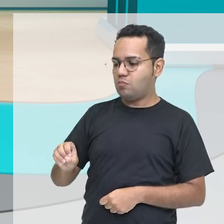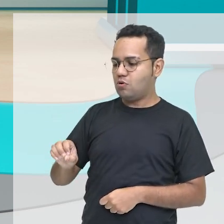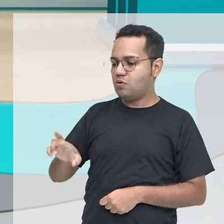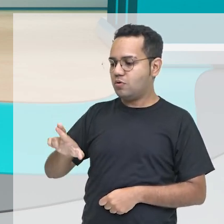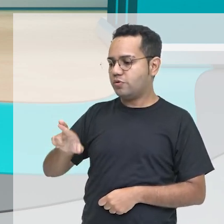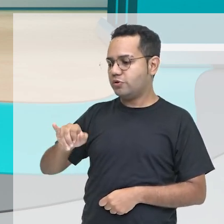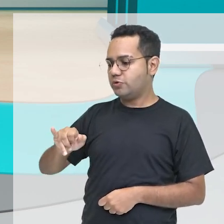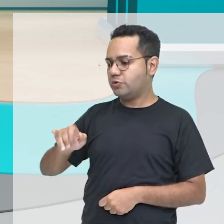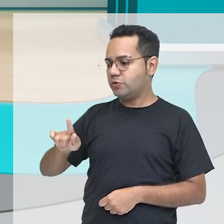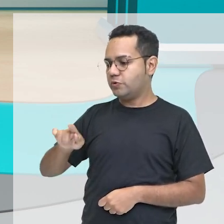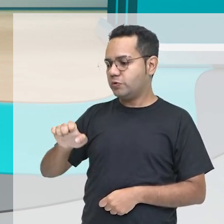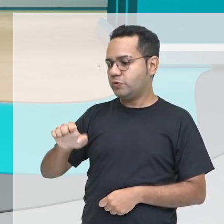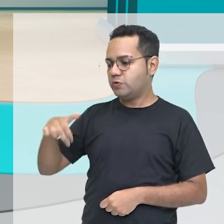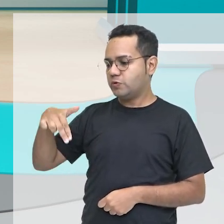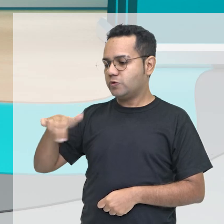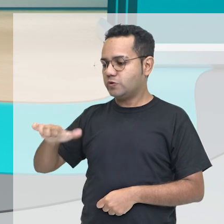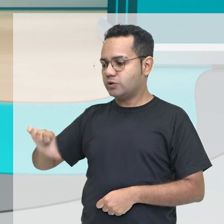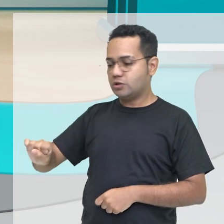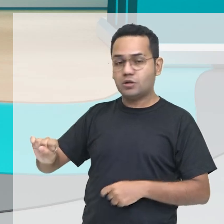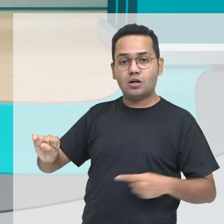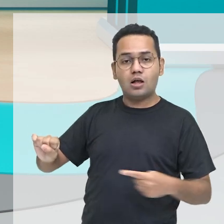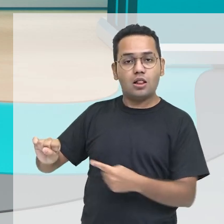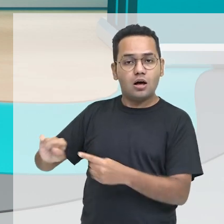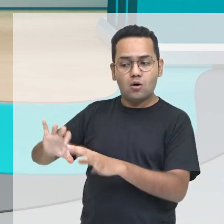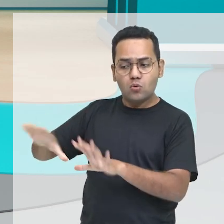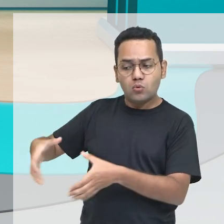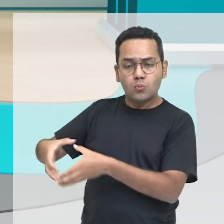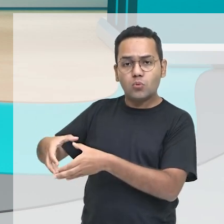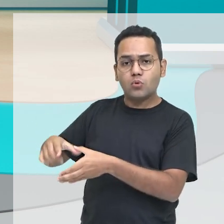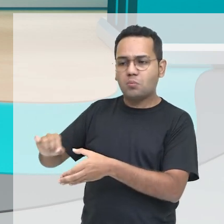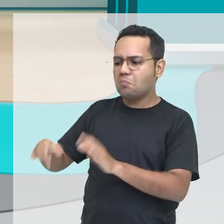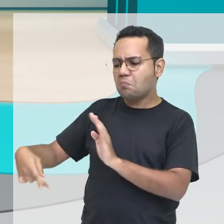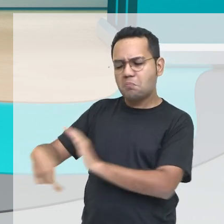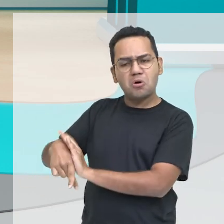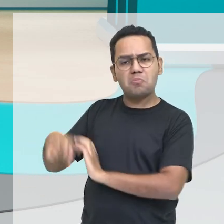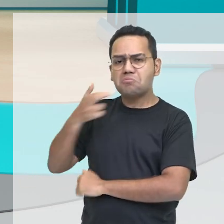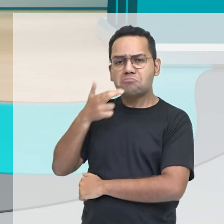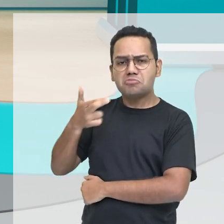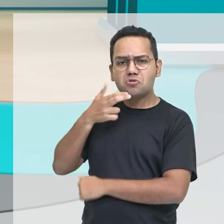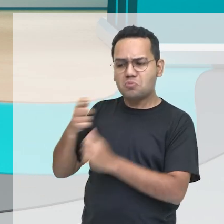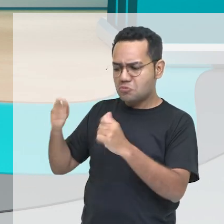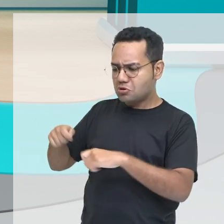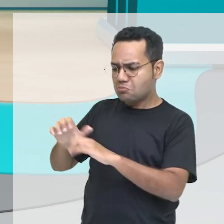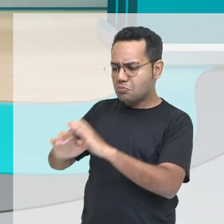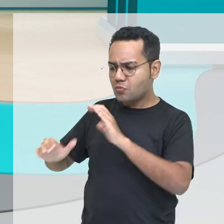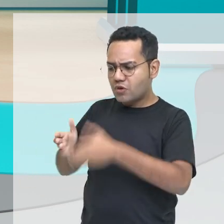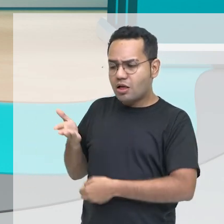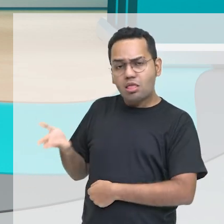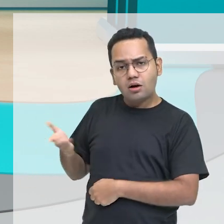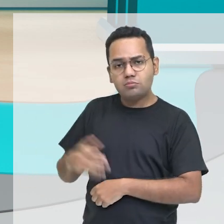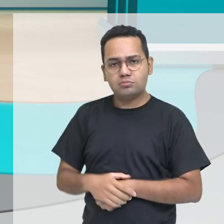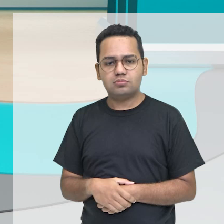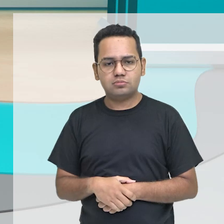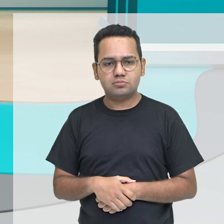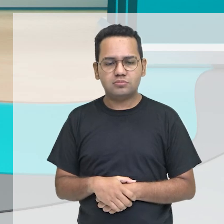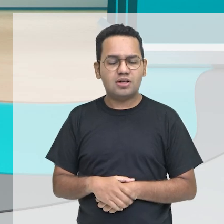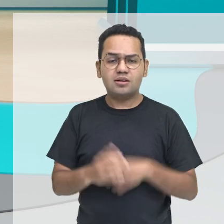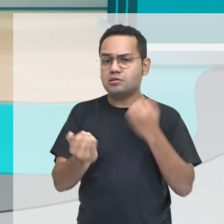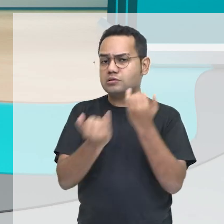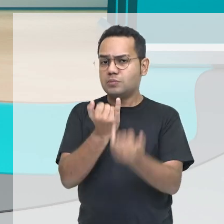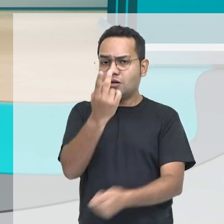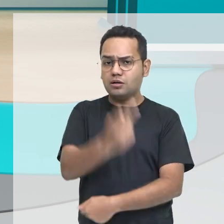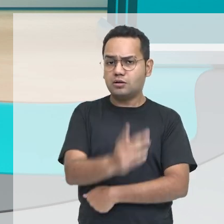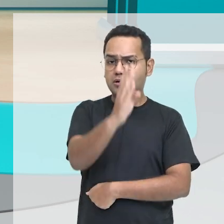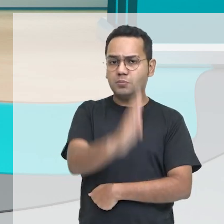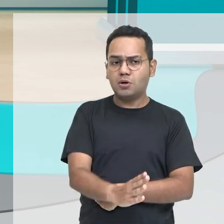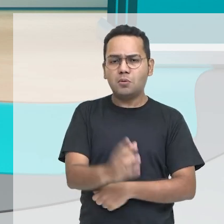região. Eles tinham o seu próprio idioma, o seu próprio dialeto, assim como aconteceu no Brasil. Os indígenas tinham o